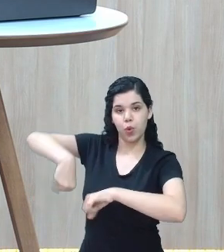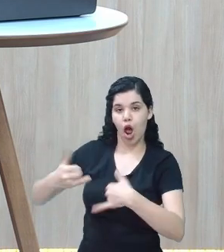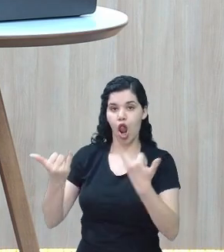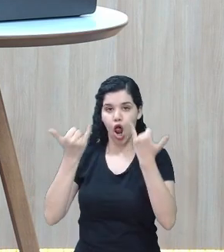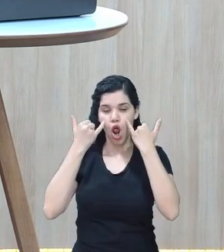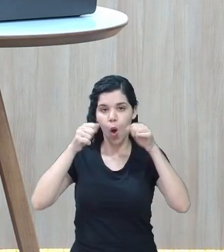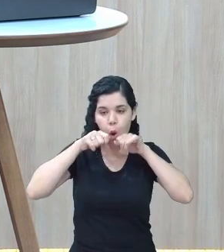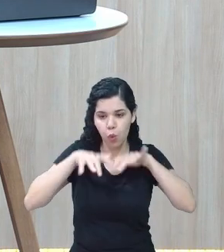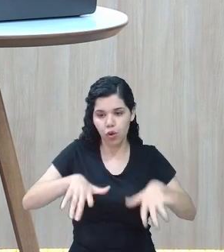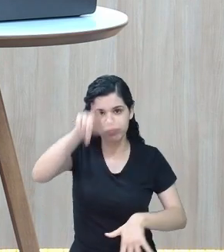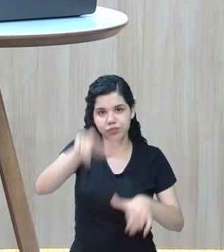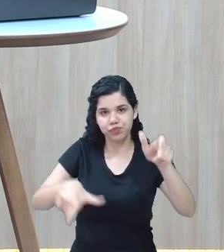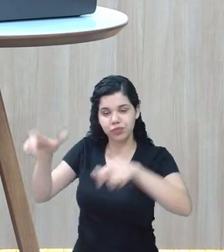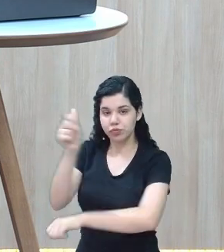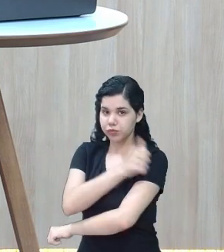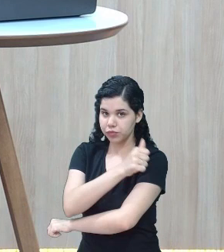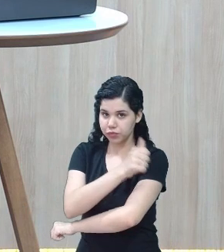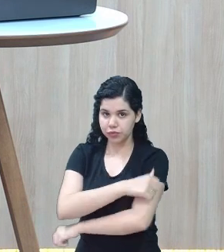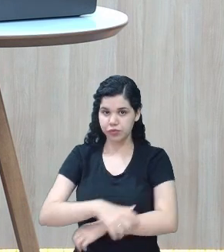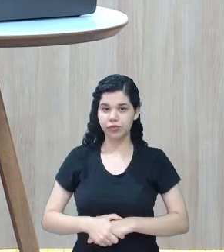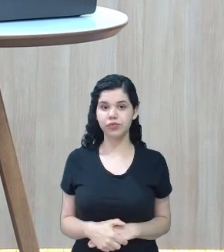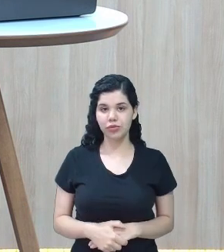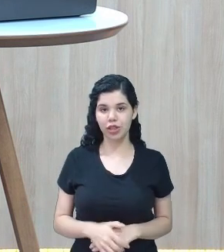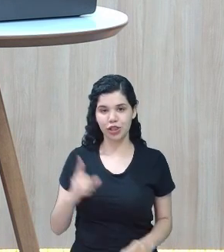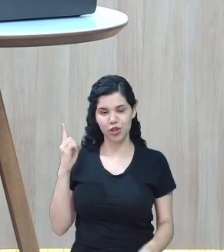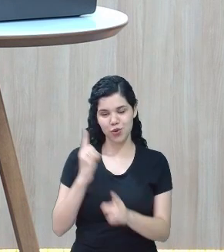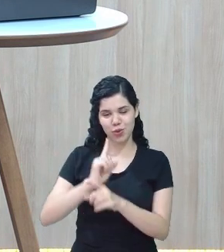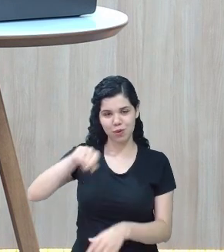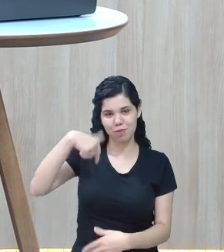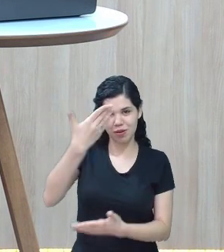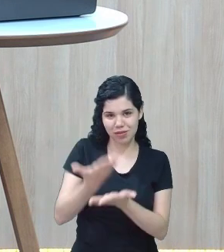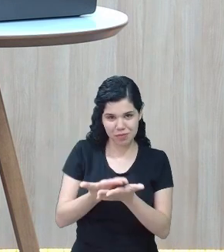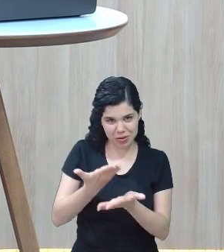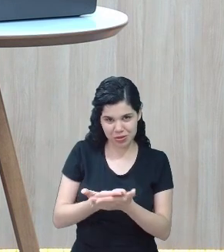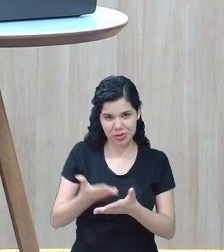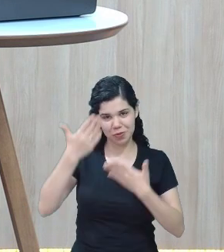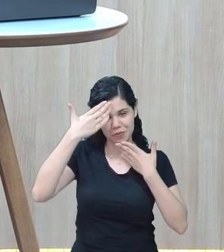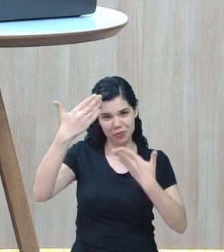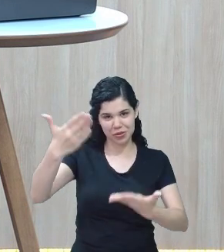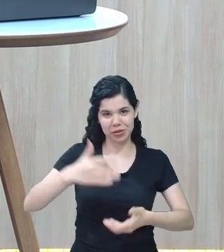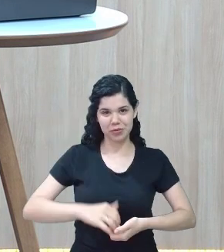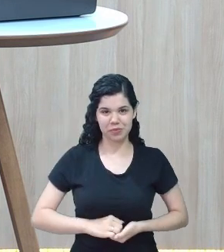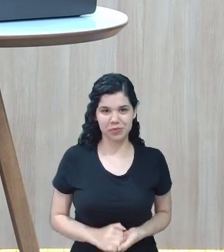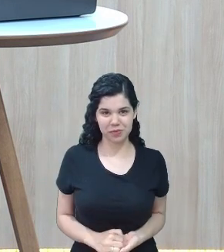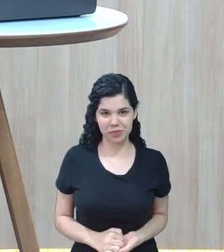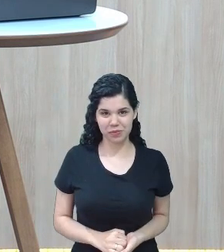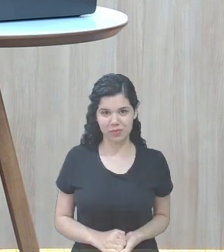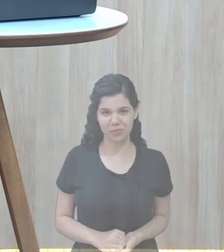informações para o estudante. Te vejo no nosso próximo encontro e obrigada!